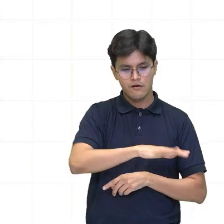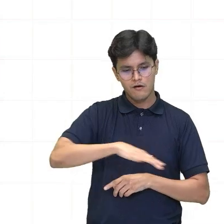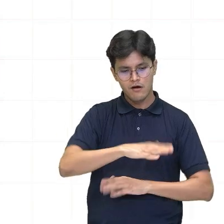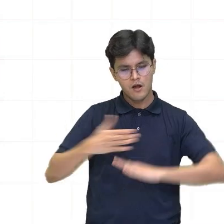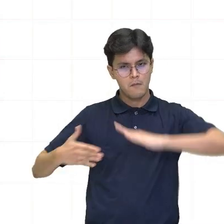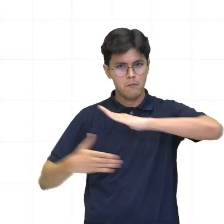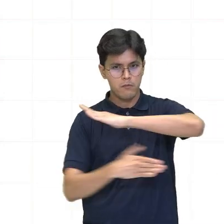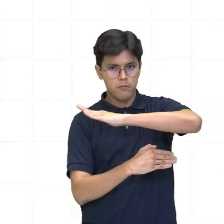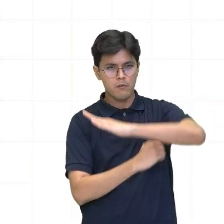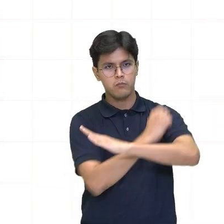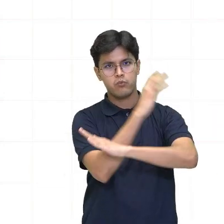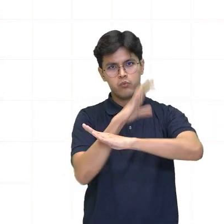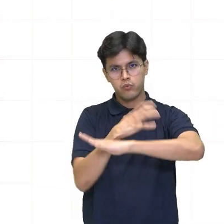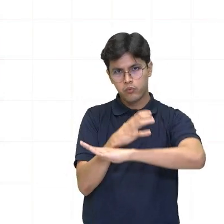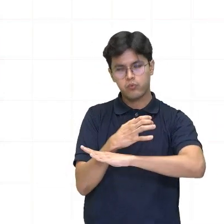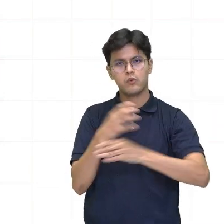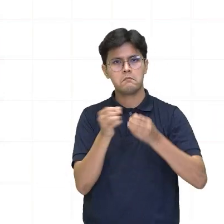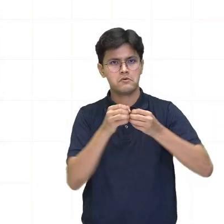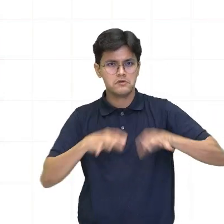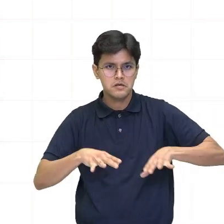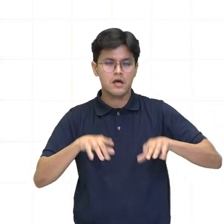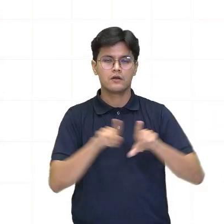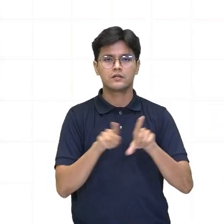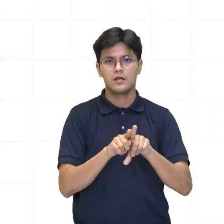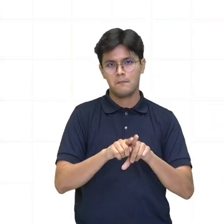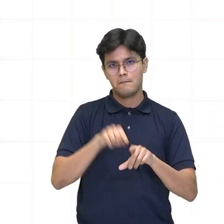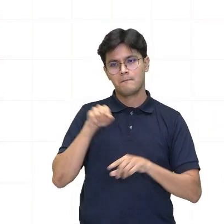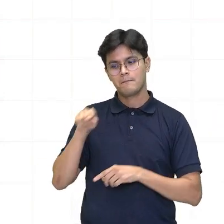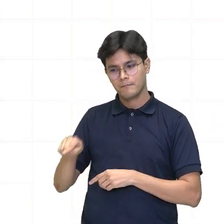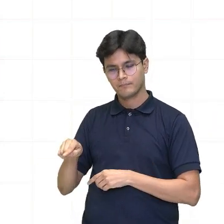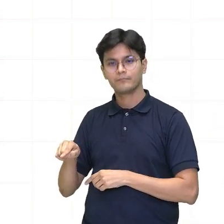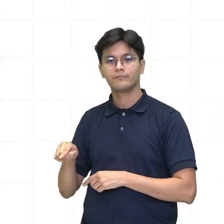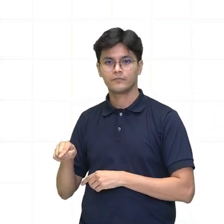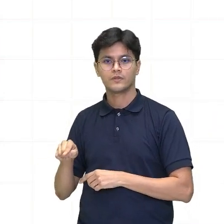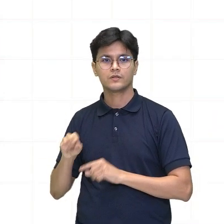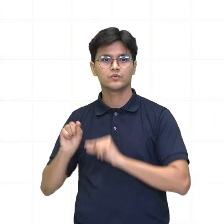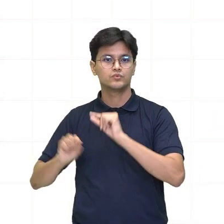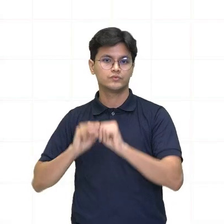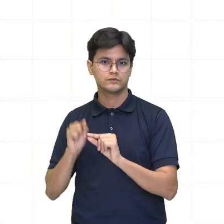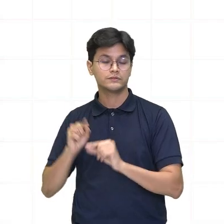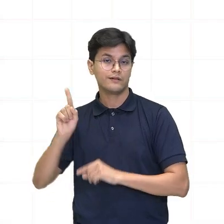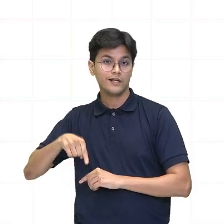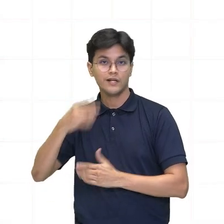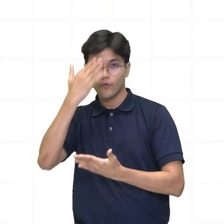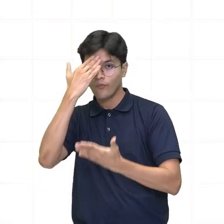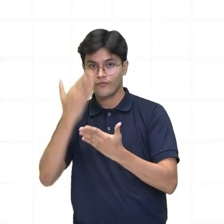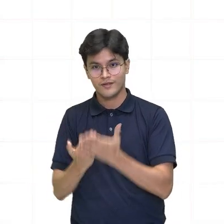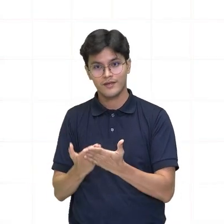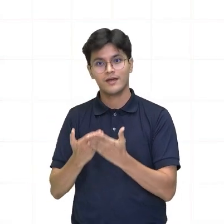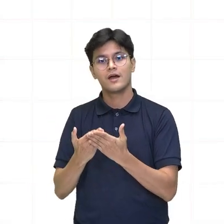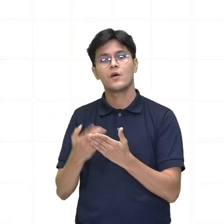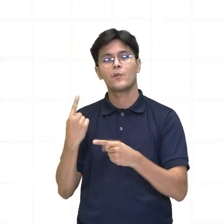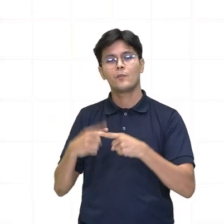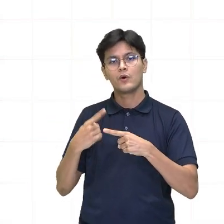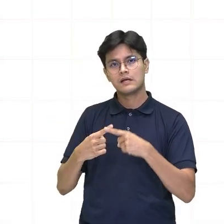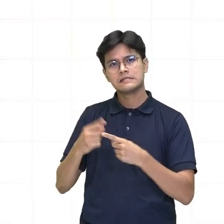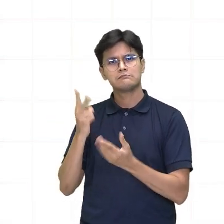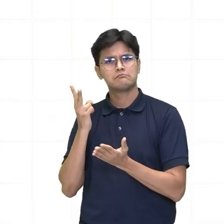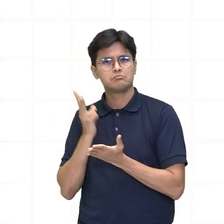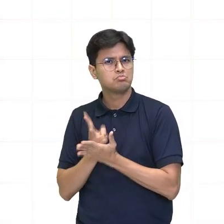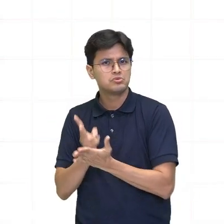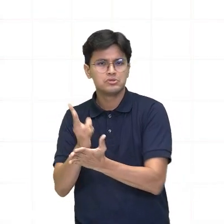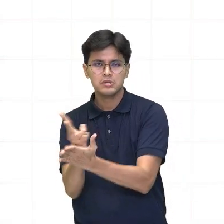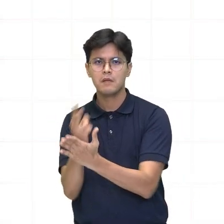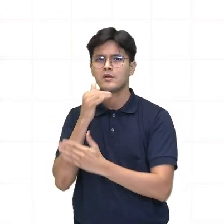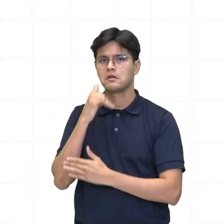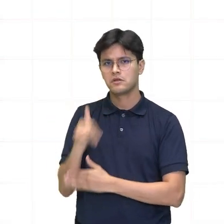ser explorado, ideal também para transporte e diversas aplicações. É confiável, né, fornece energia constante e isso não